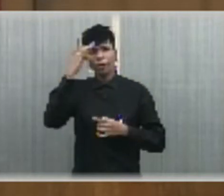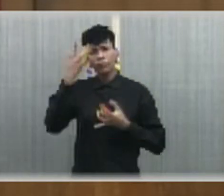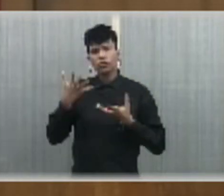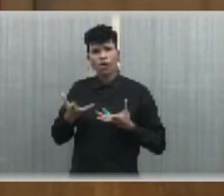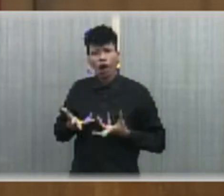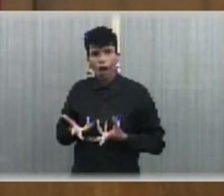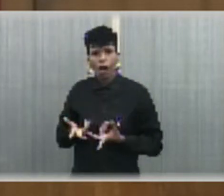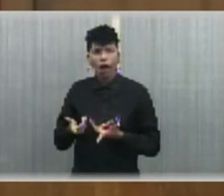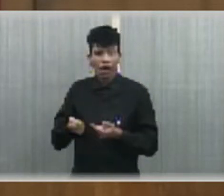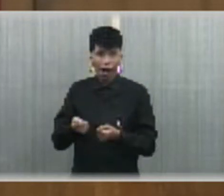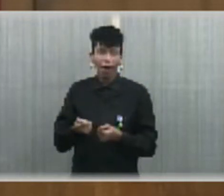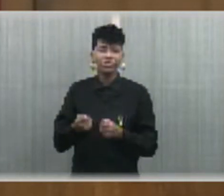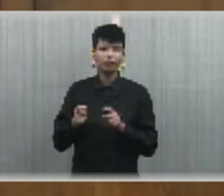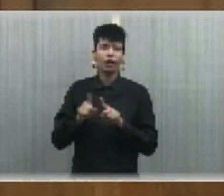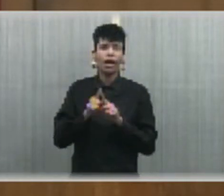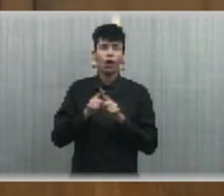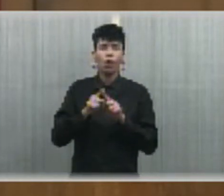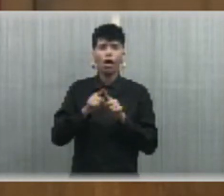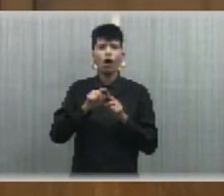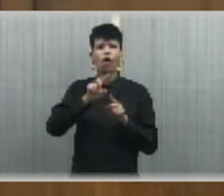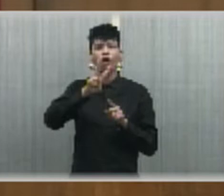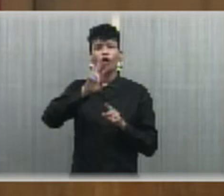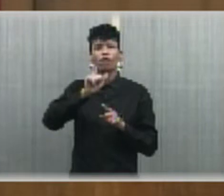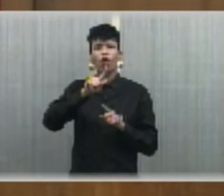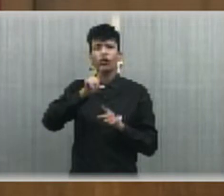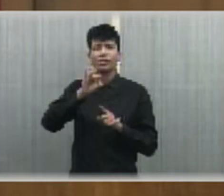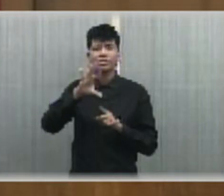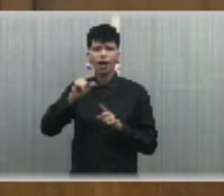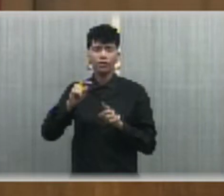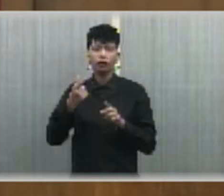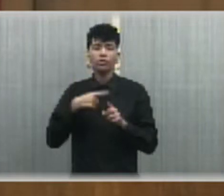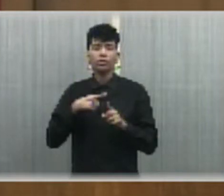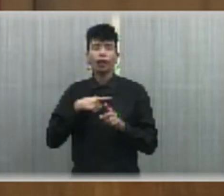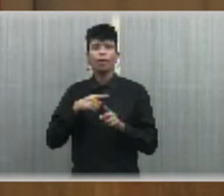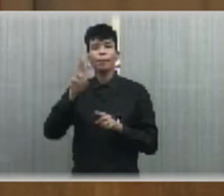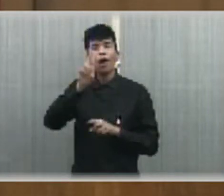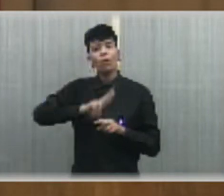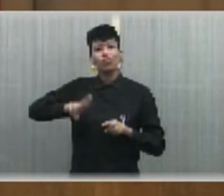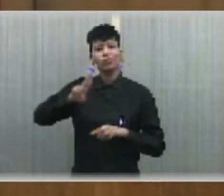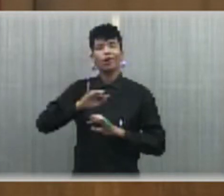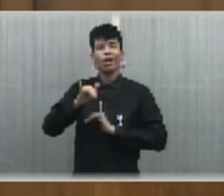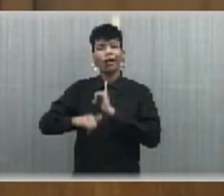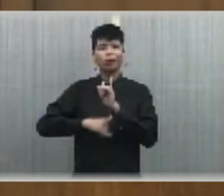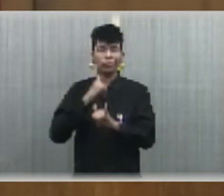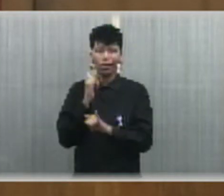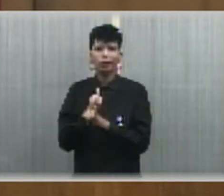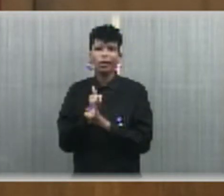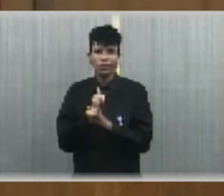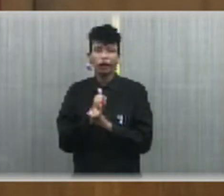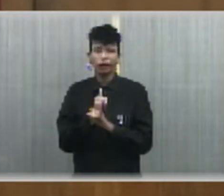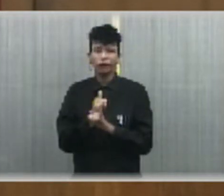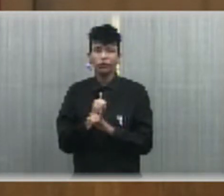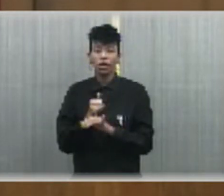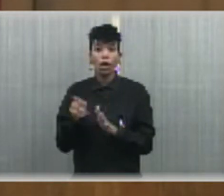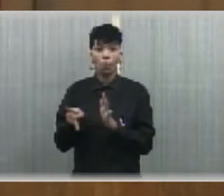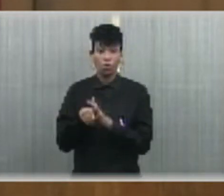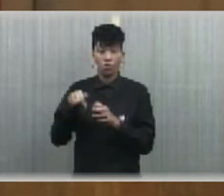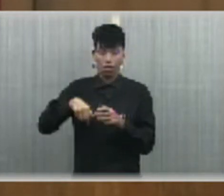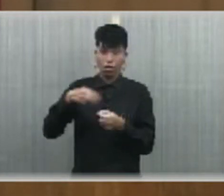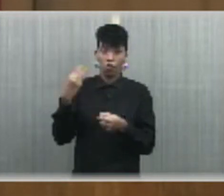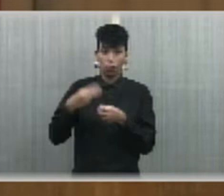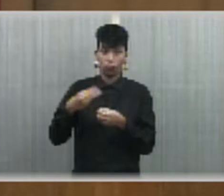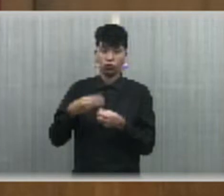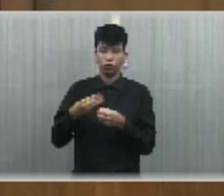entrega na velocidade de recebimento e de envio de dados através da Rede Municipal